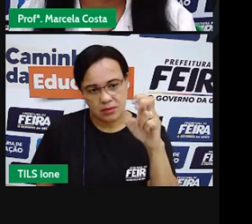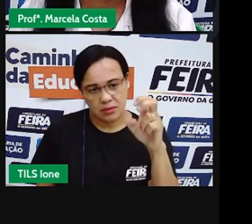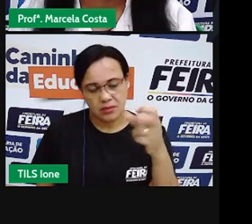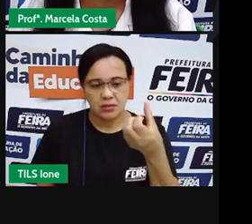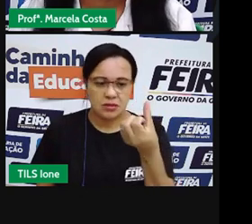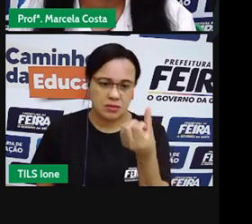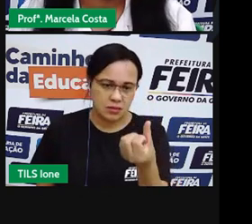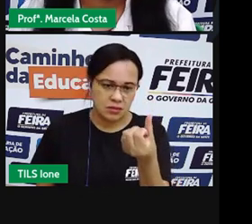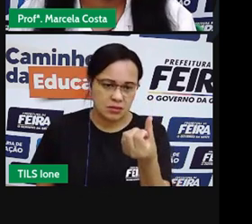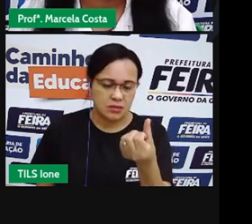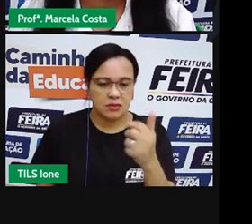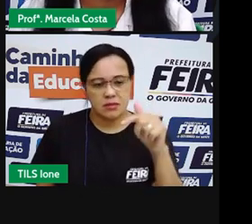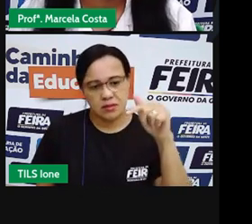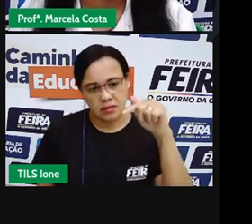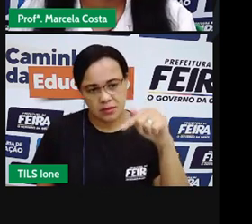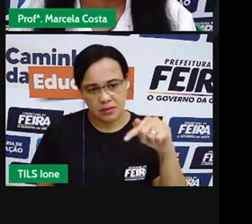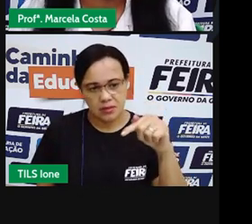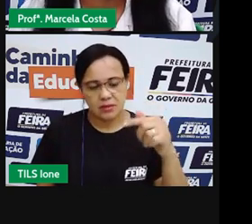1, 2, 3, 4, 5.